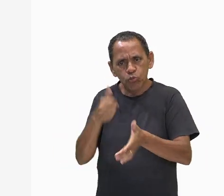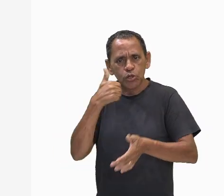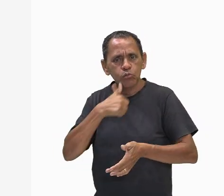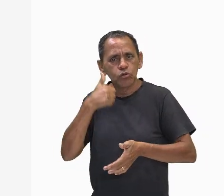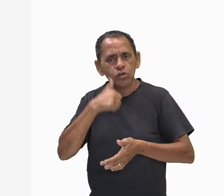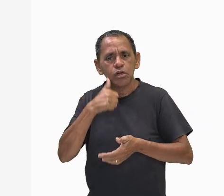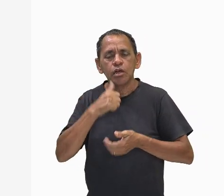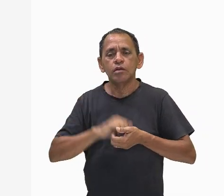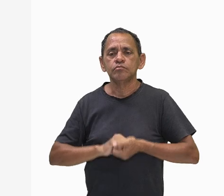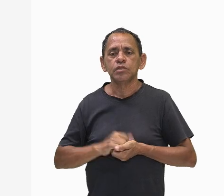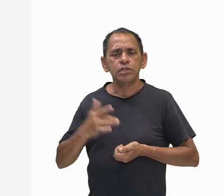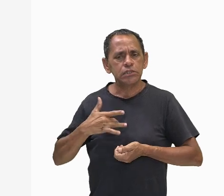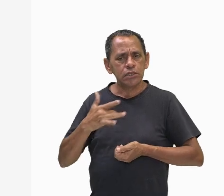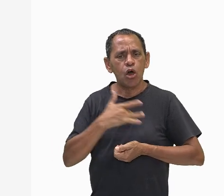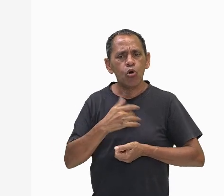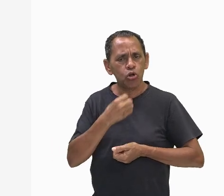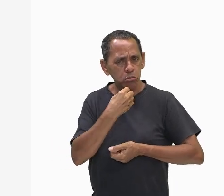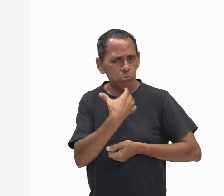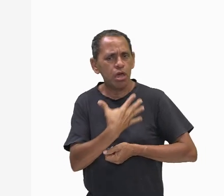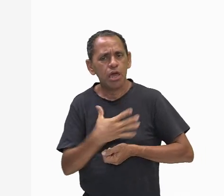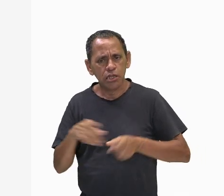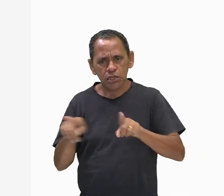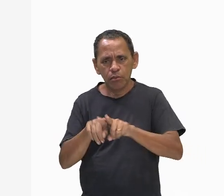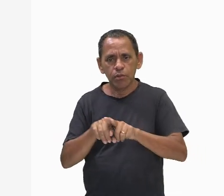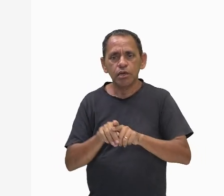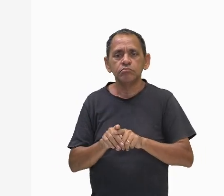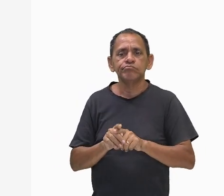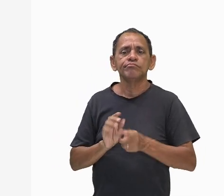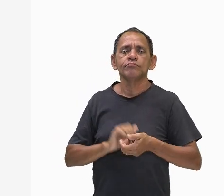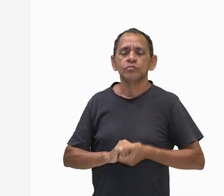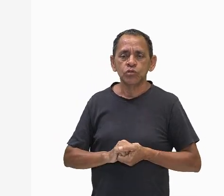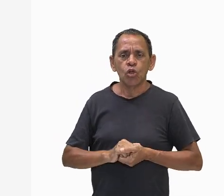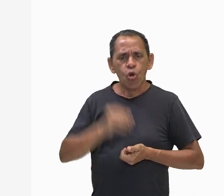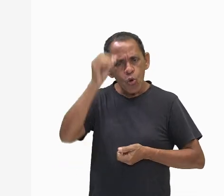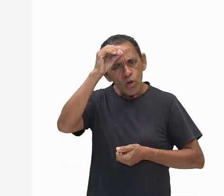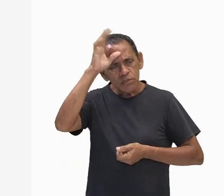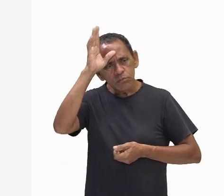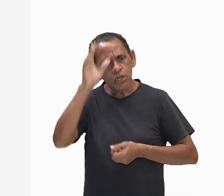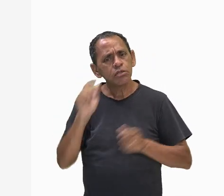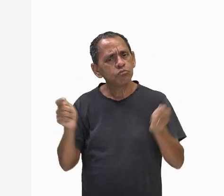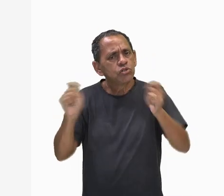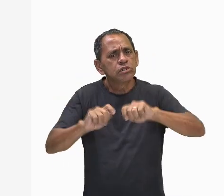da mulher. Através desse conhecimento é possível